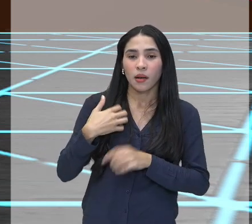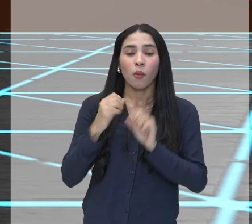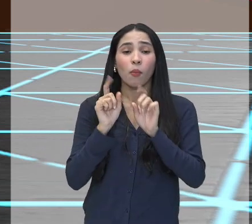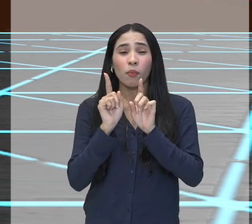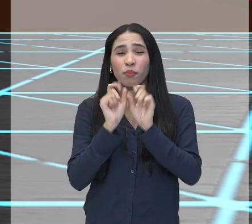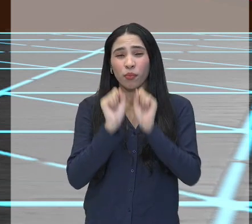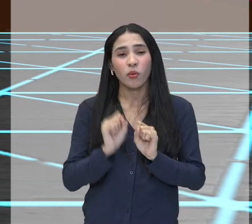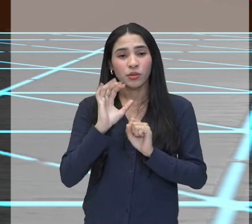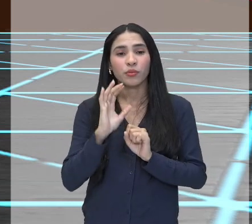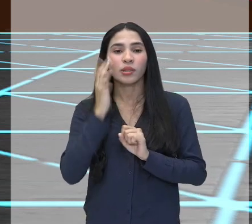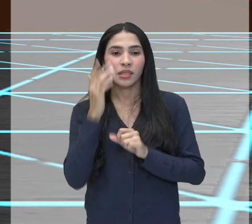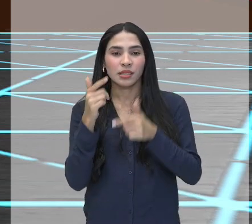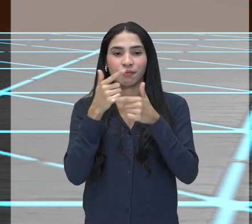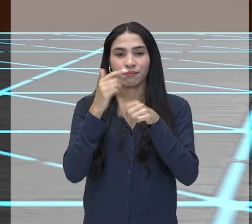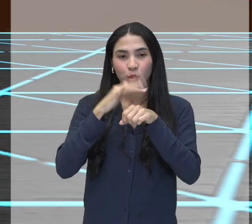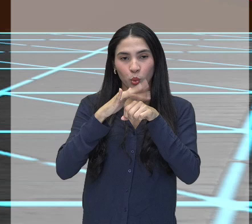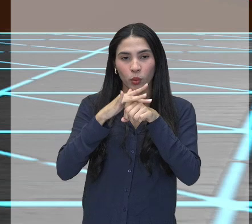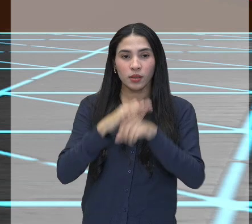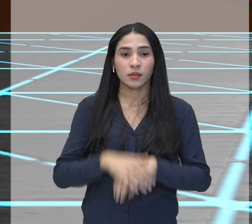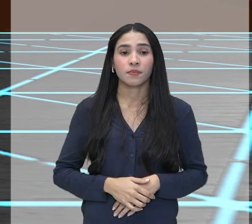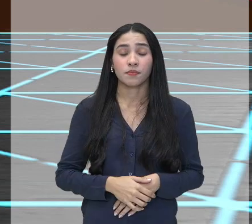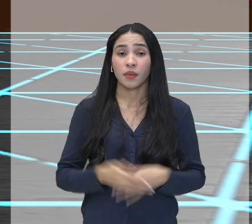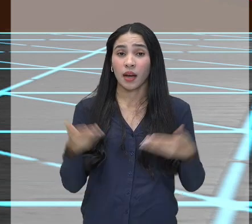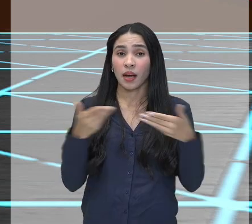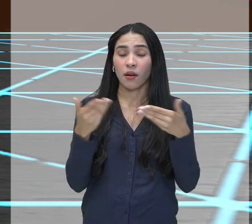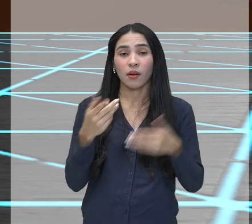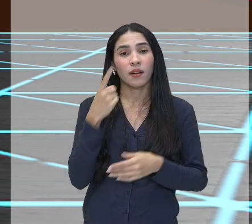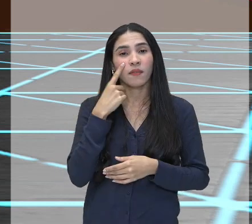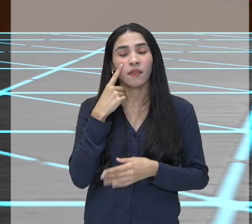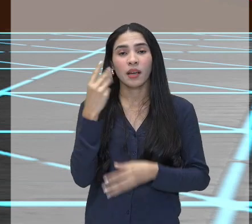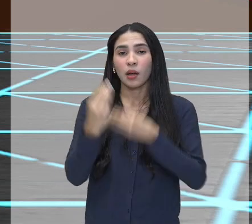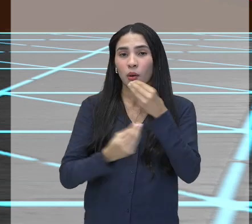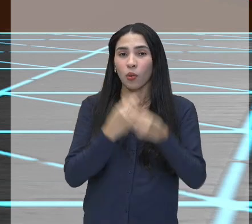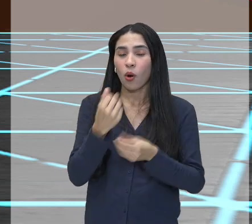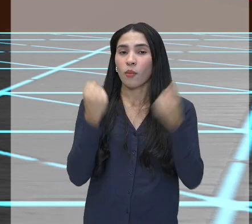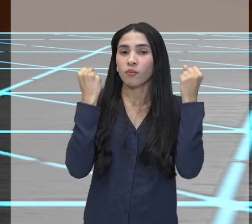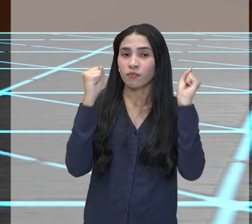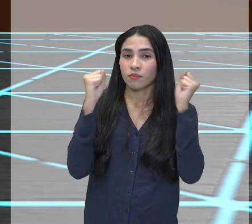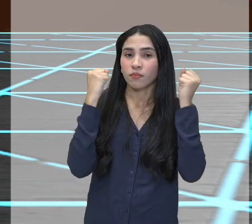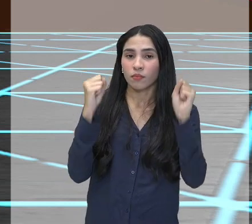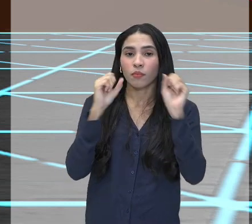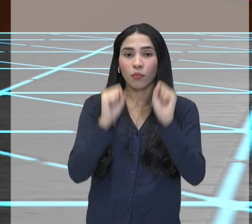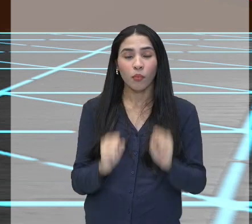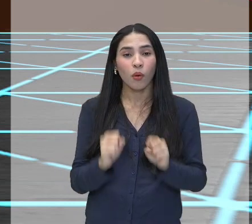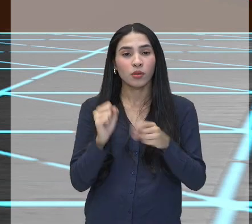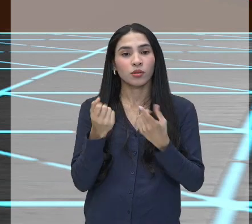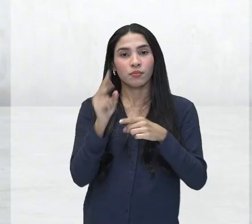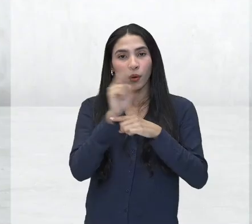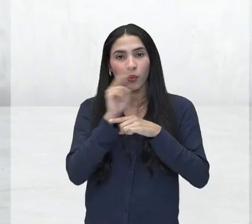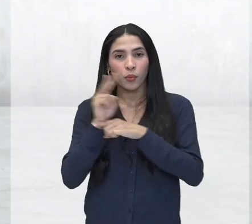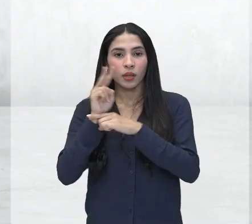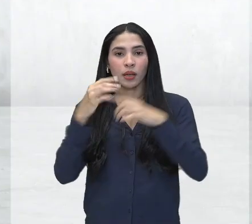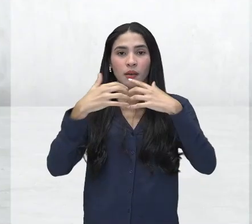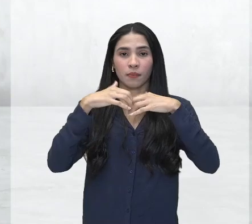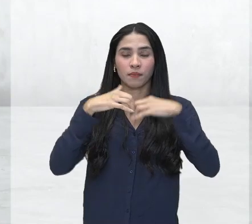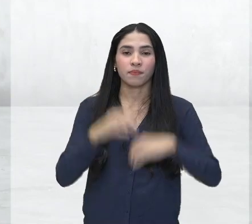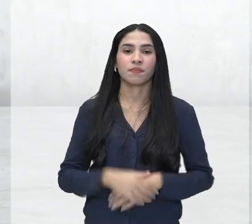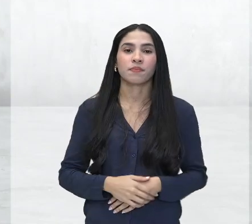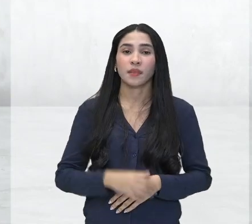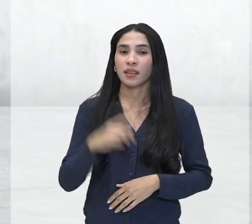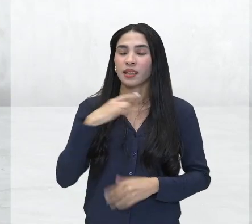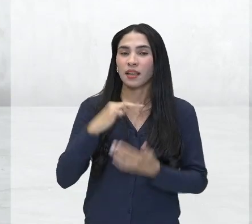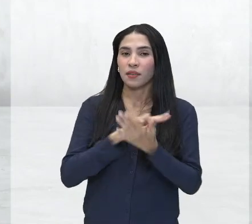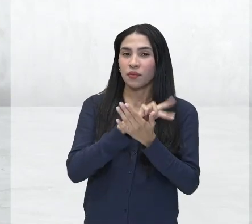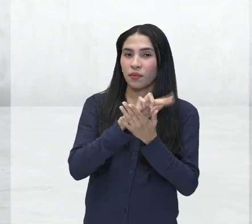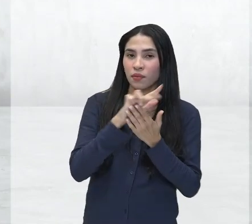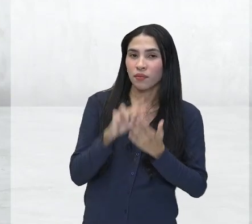favorecer o surgimento dessa doença. Agora vamos ver aí como que a atividade física pode proteger o nosso cérebro. Existem muitas razões